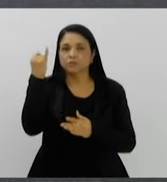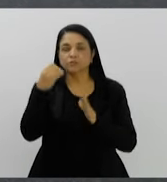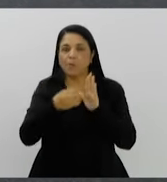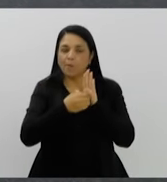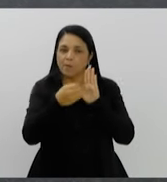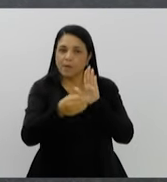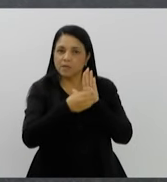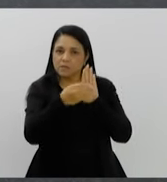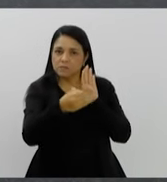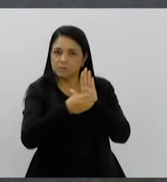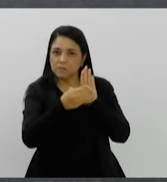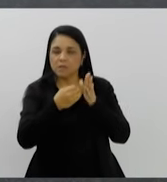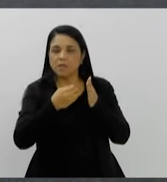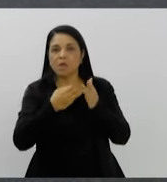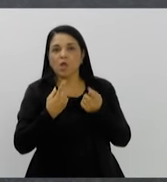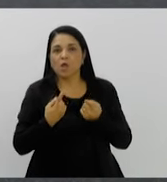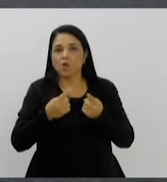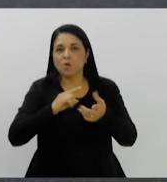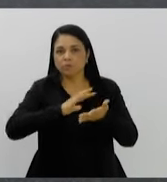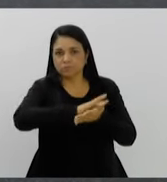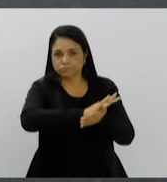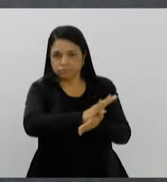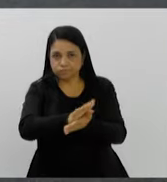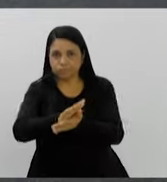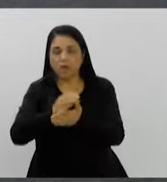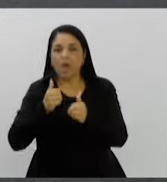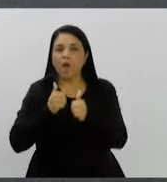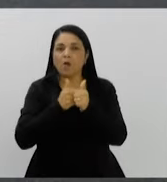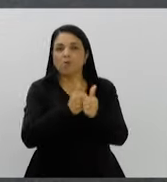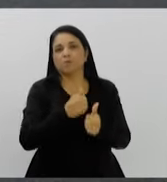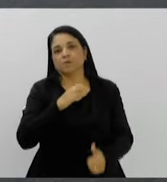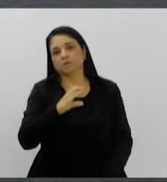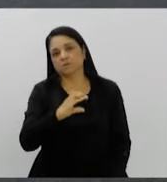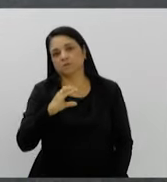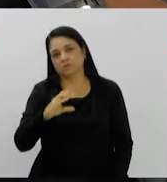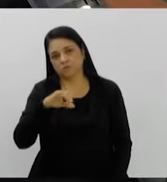da comissão de combate às discriminações acompanha a